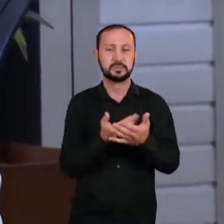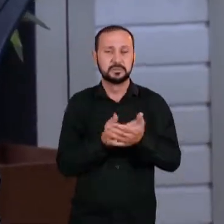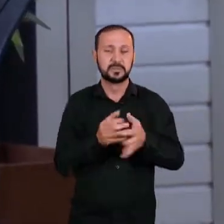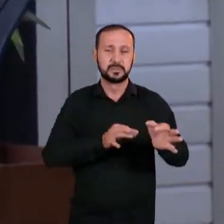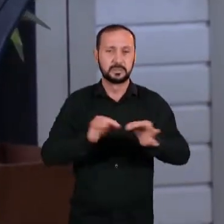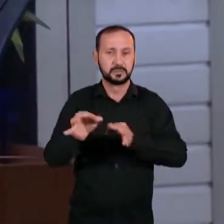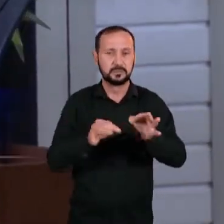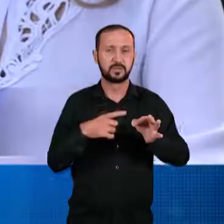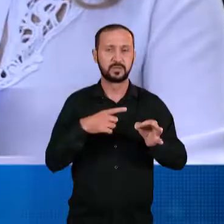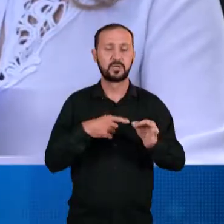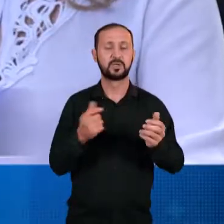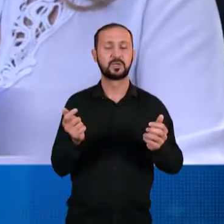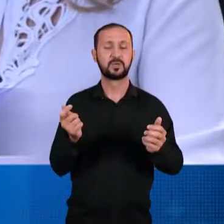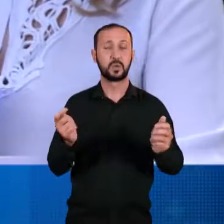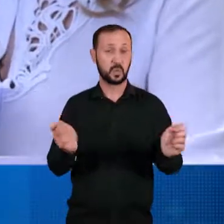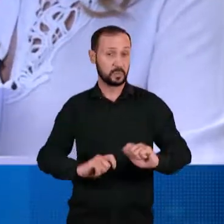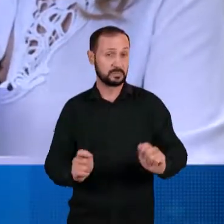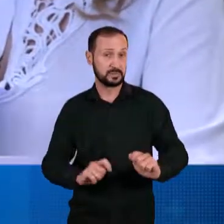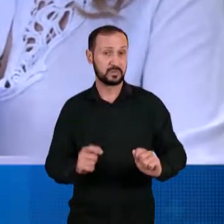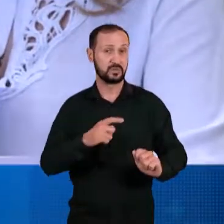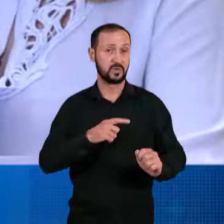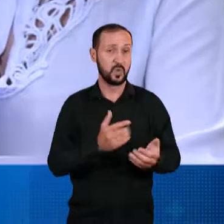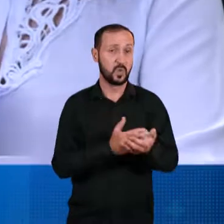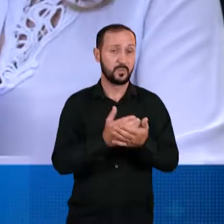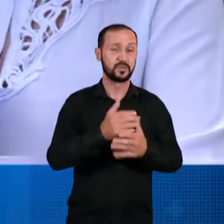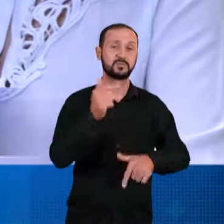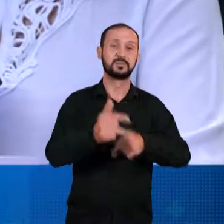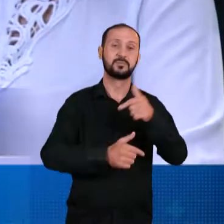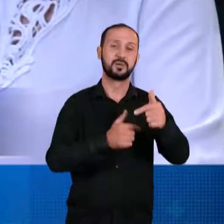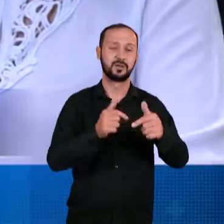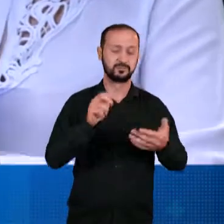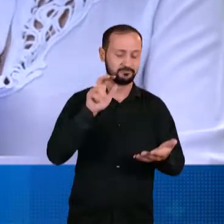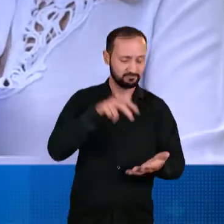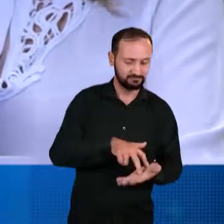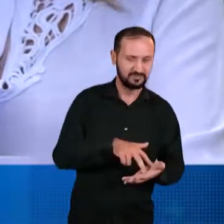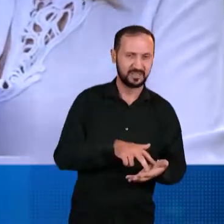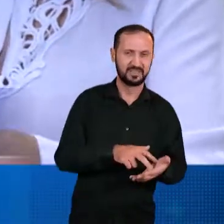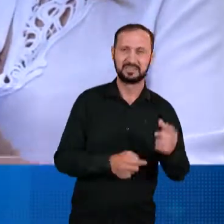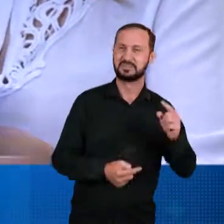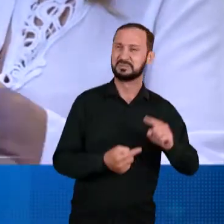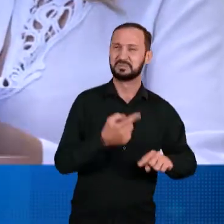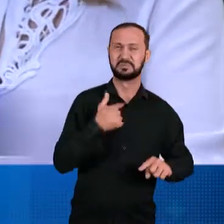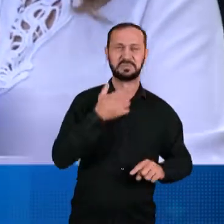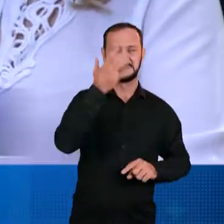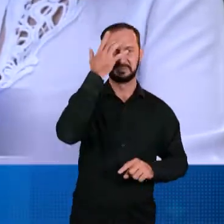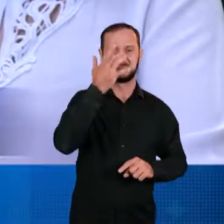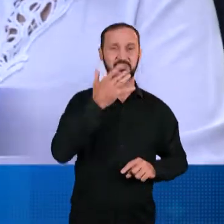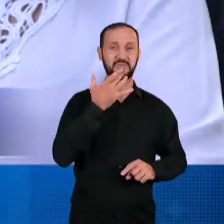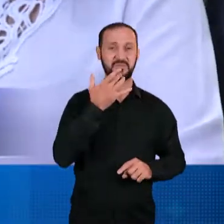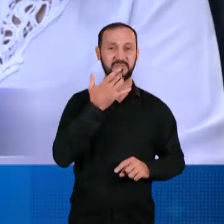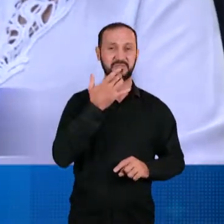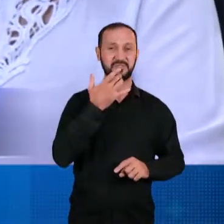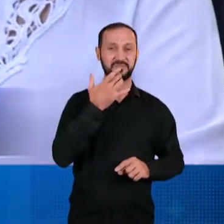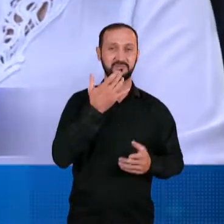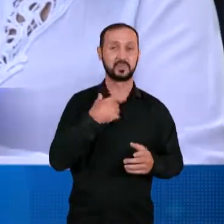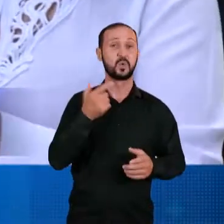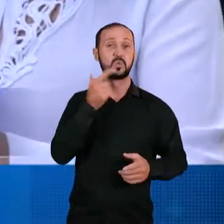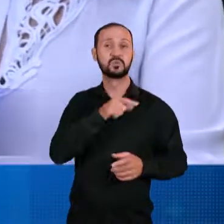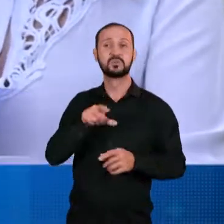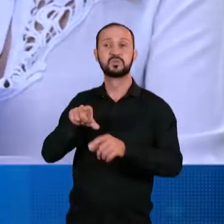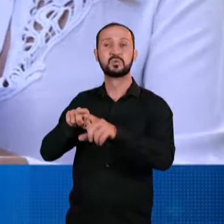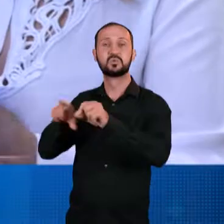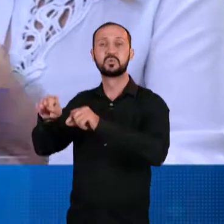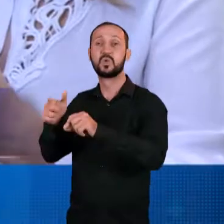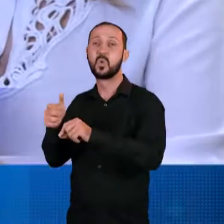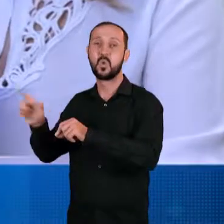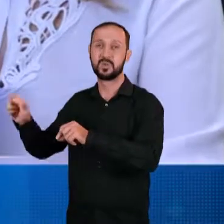maior de educação, a gente às vezes entra num trabalho e a gente fala, não é para mim, não é meu perfil, e você consegue ter uma outra opção. Né? Então, a